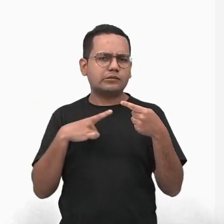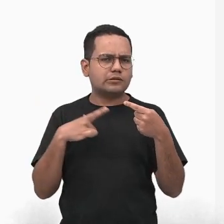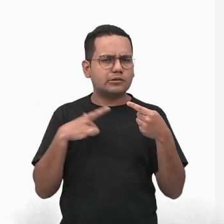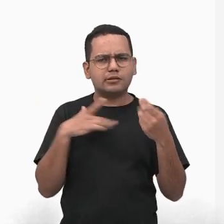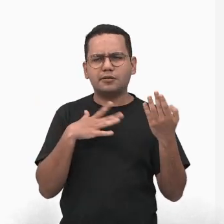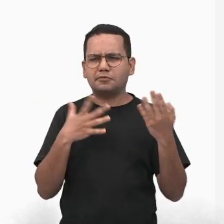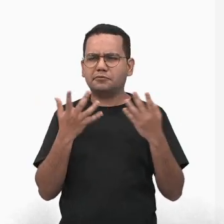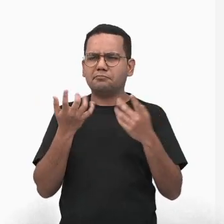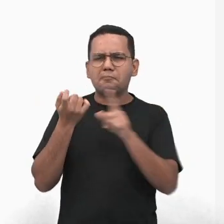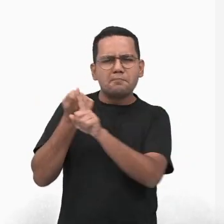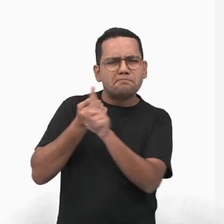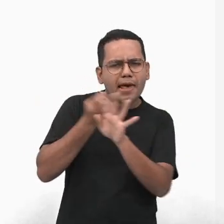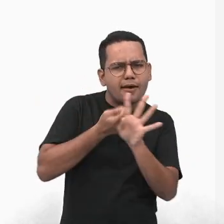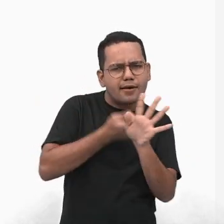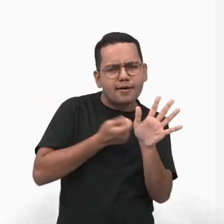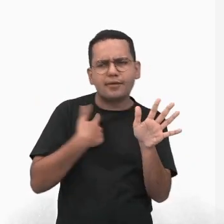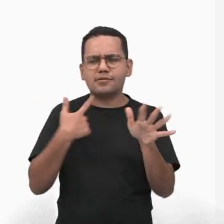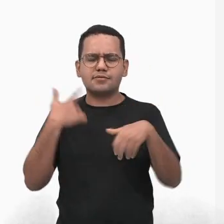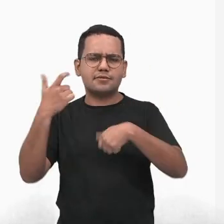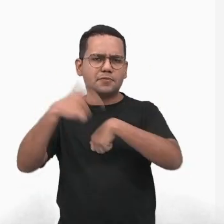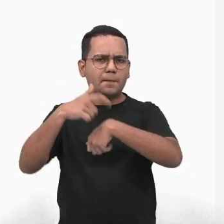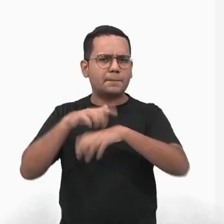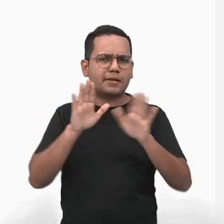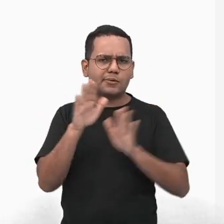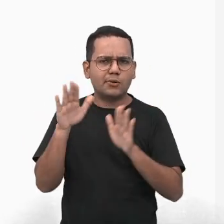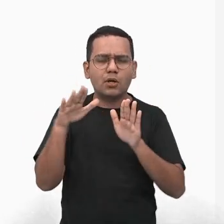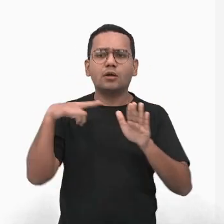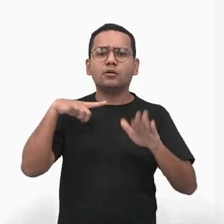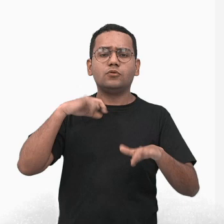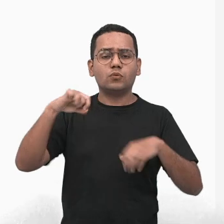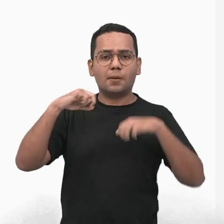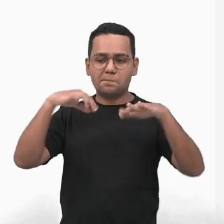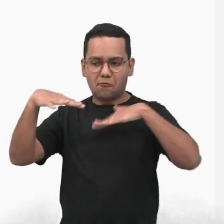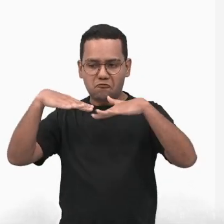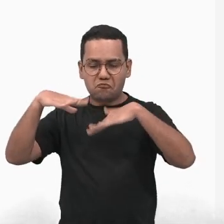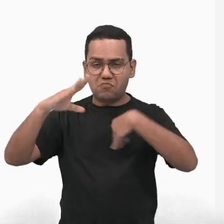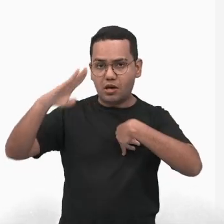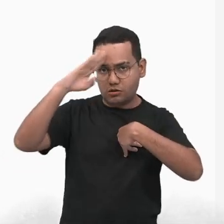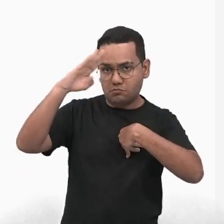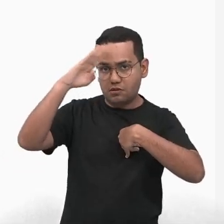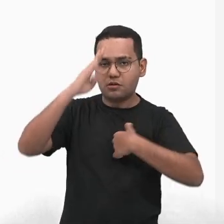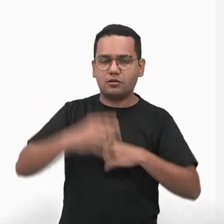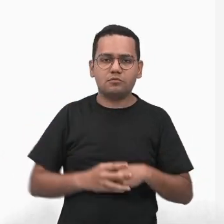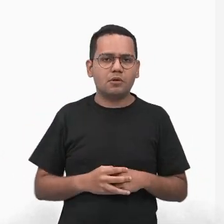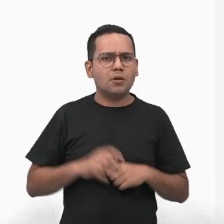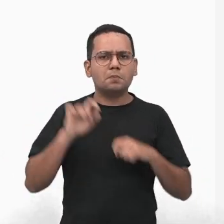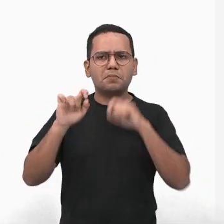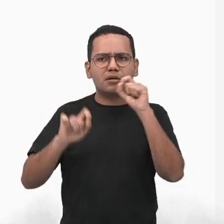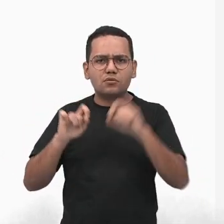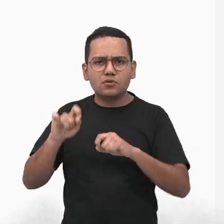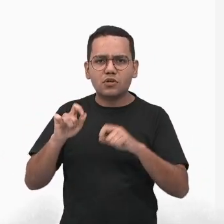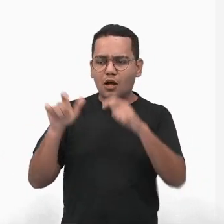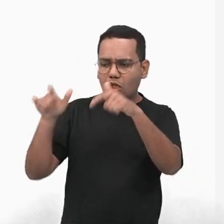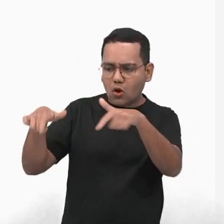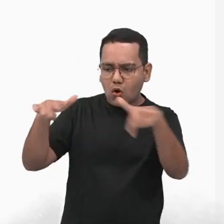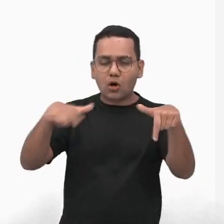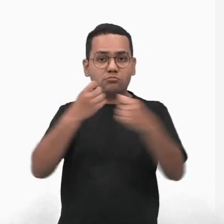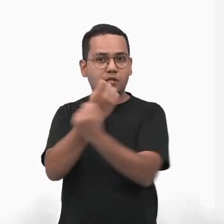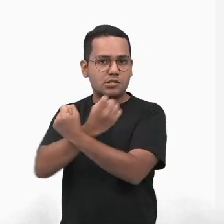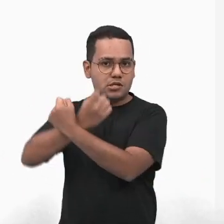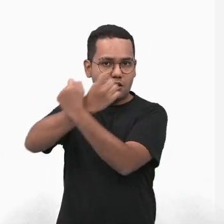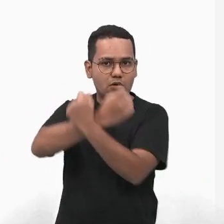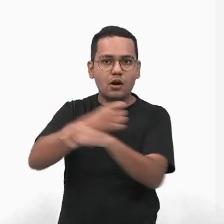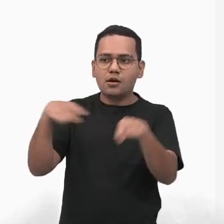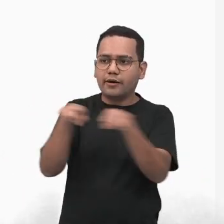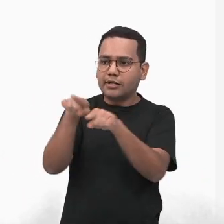alguns meses, onde as tropas começaram a se movimentar com o objetivo de guardar posição e também